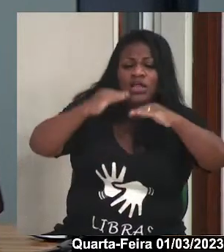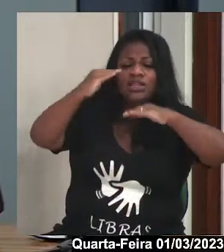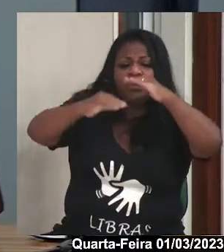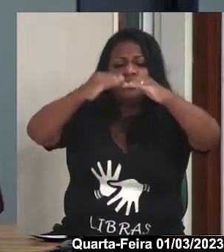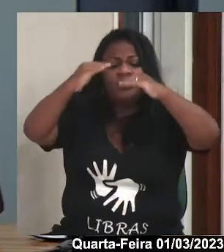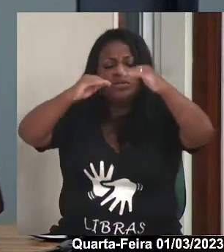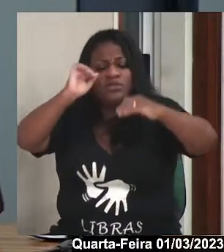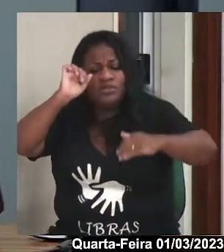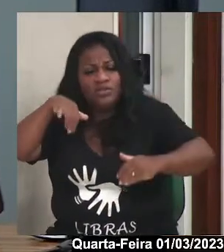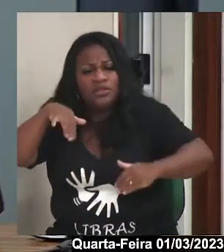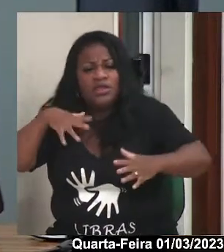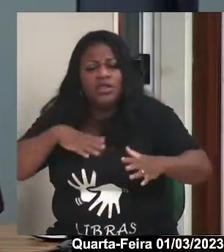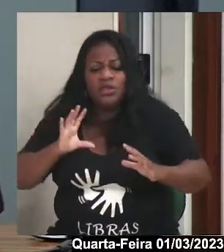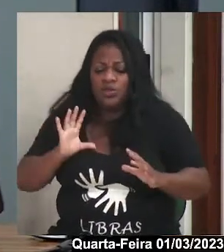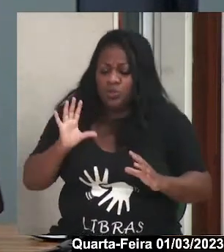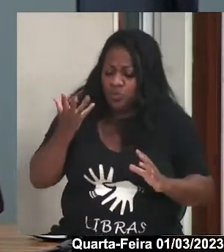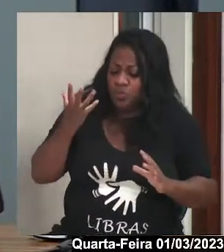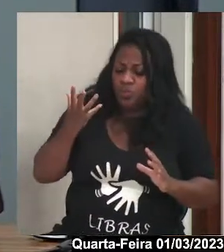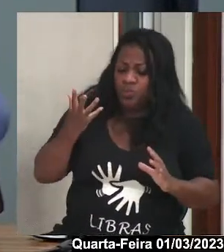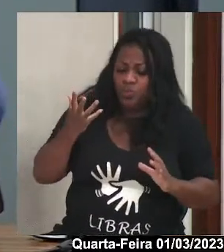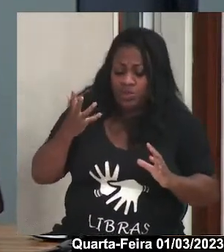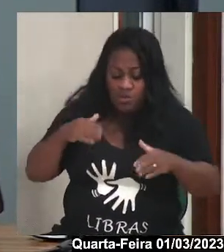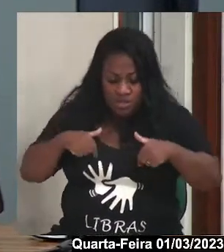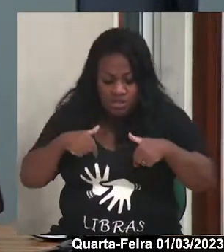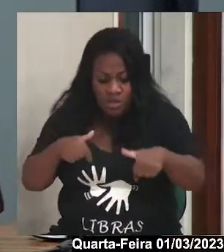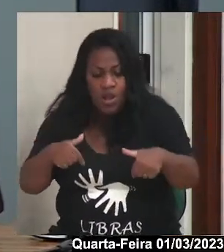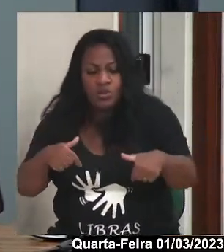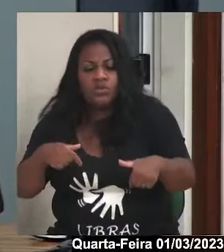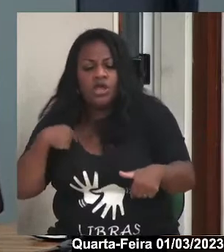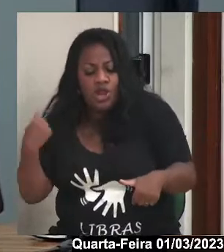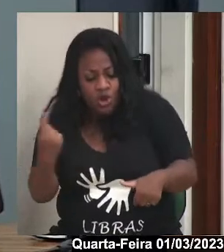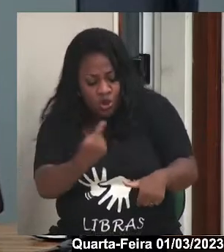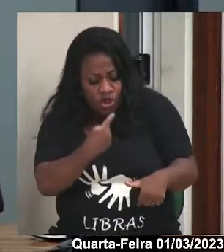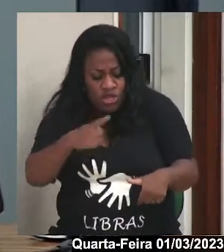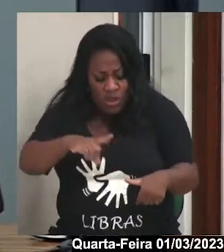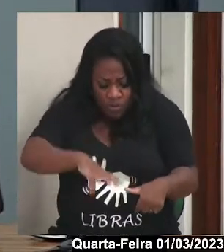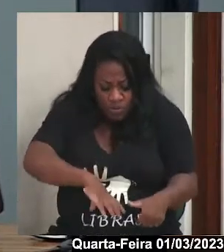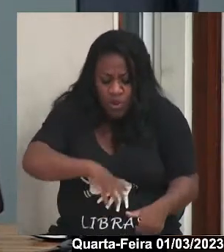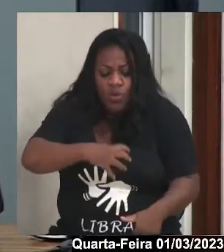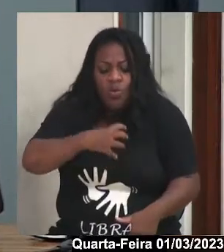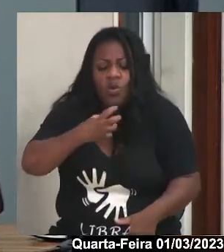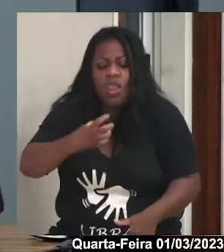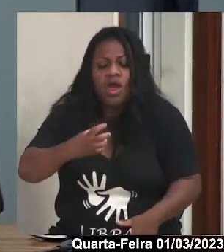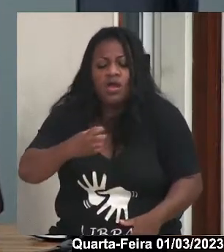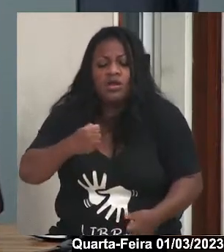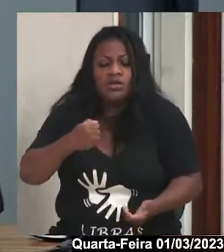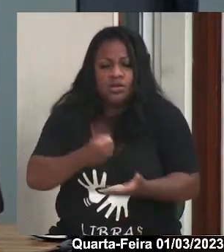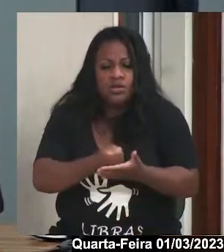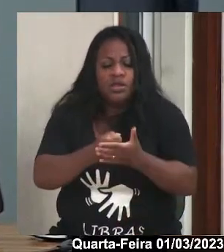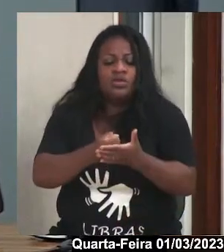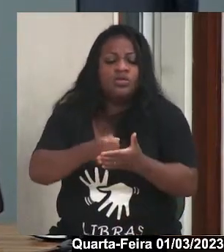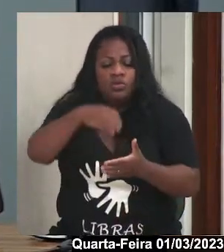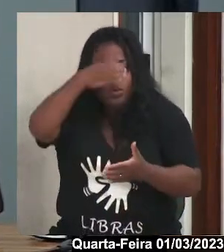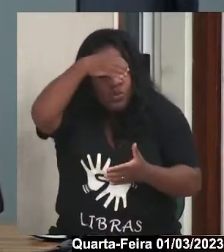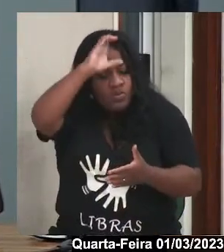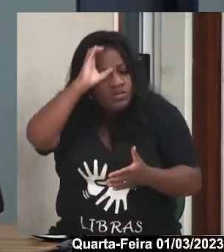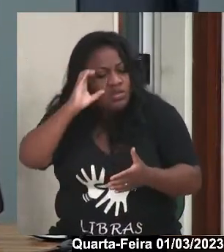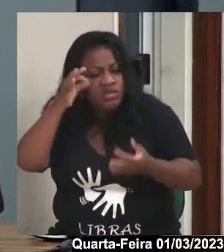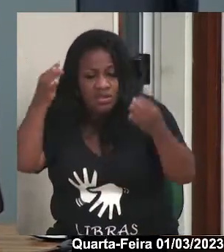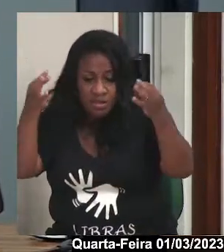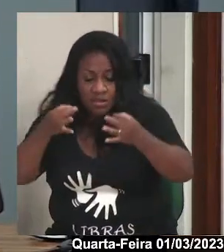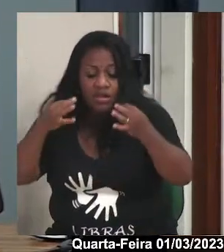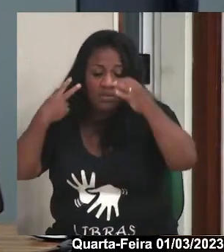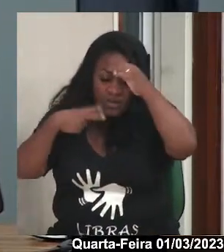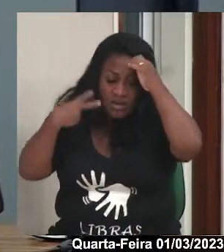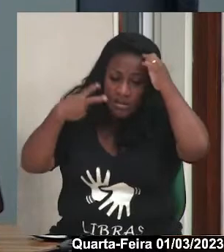desafio, esse desafio será enfrentado, porque a gente não tem medo desses que acabaram com a cidade e quer voltar ao poder a todo custo. Parabéns, César.